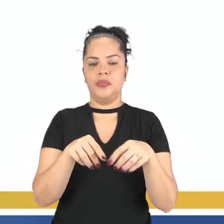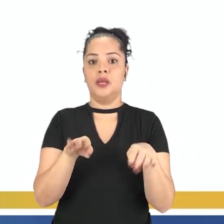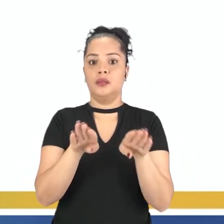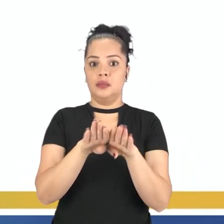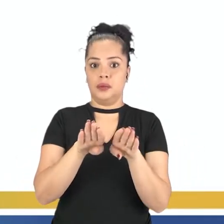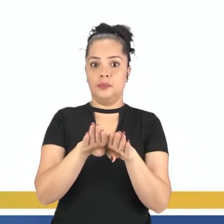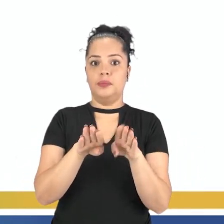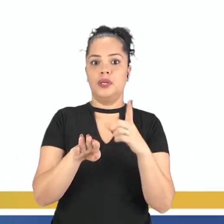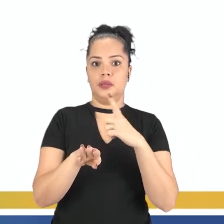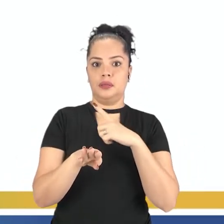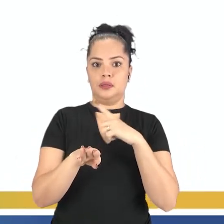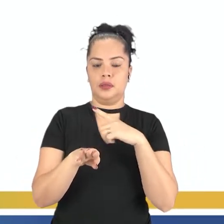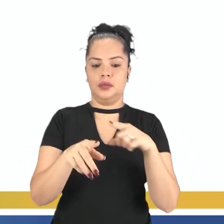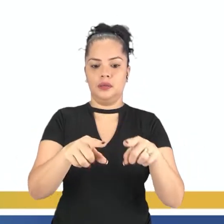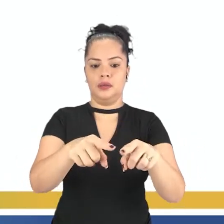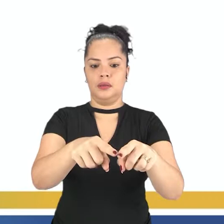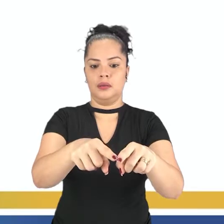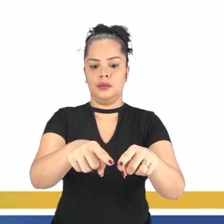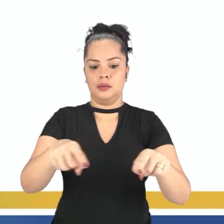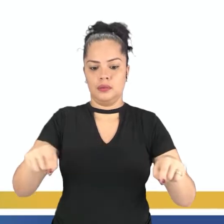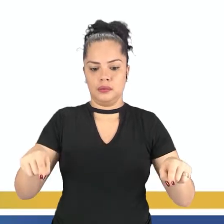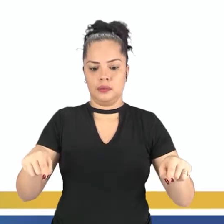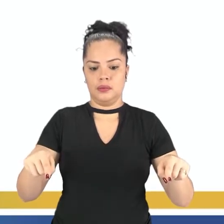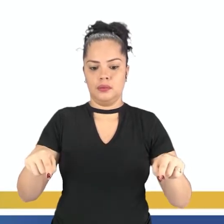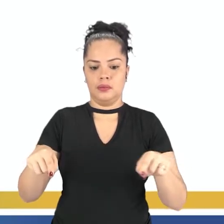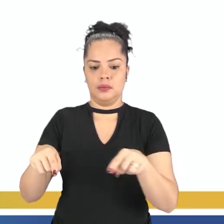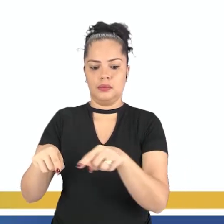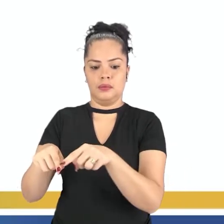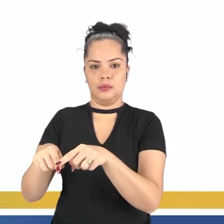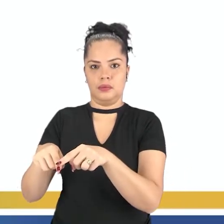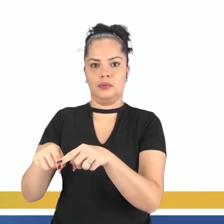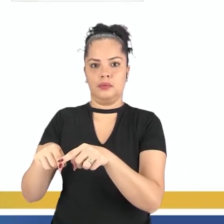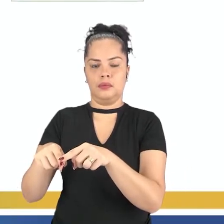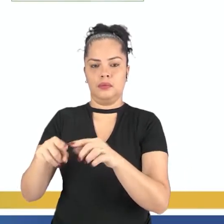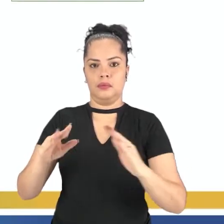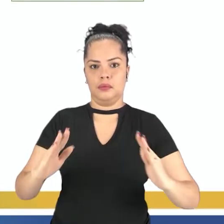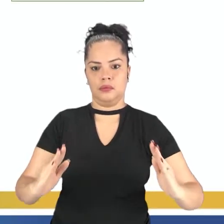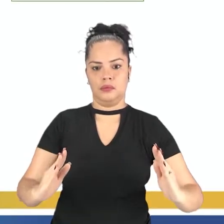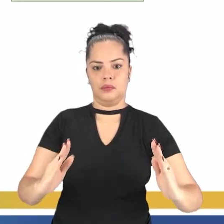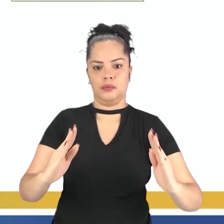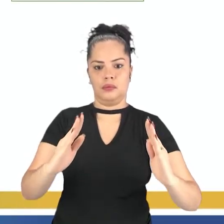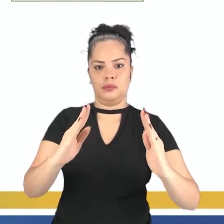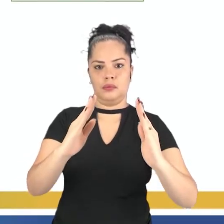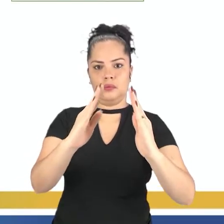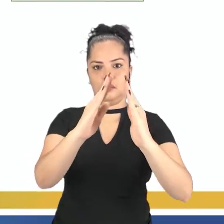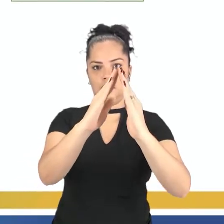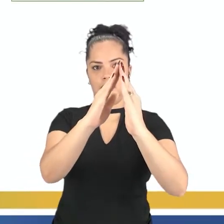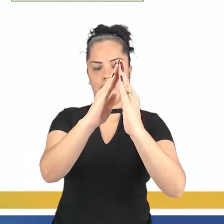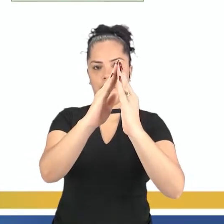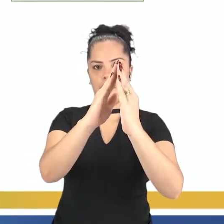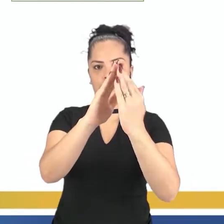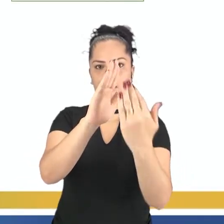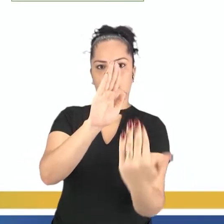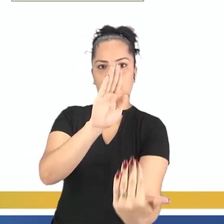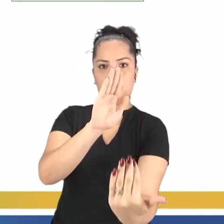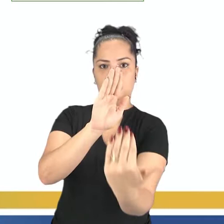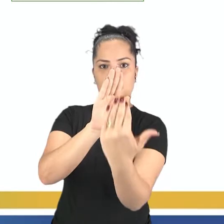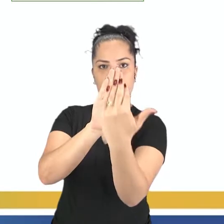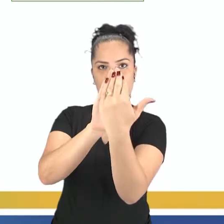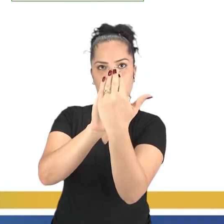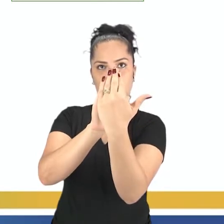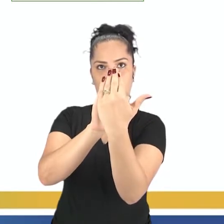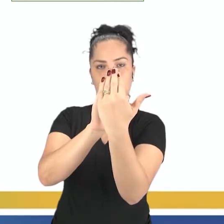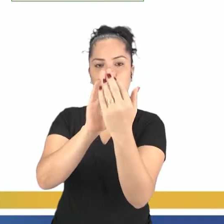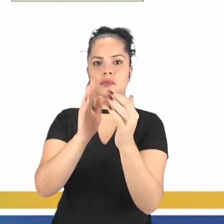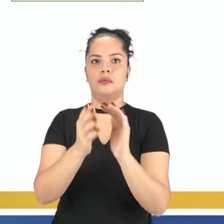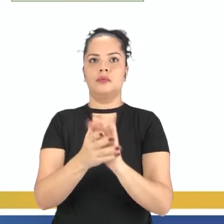temos uma pirâmide triangular, certo? Que nós podemos chamar também de tetraedro.